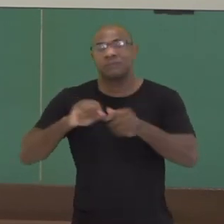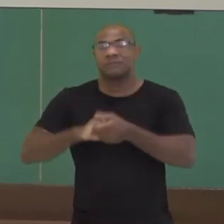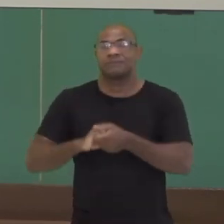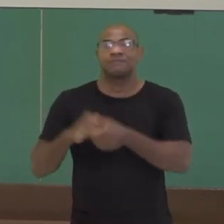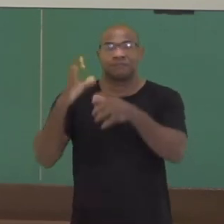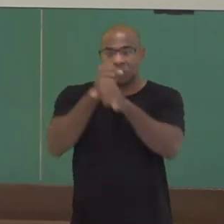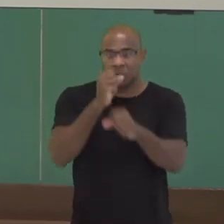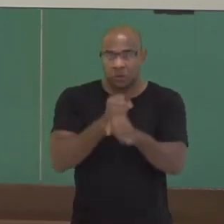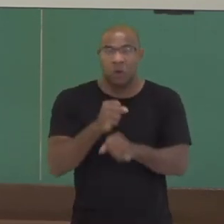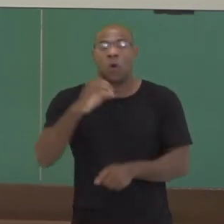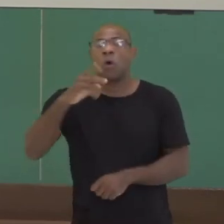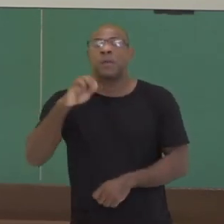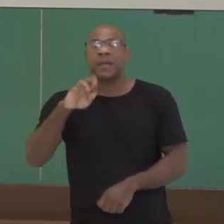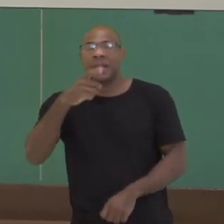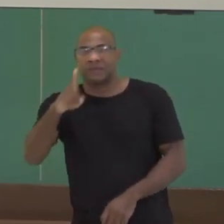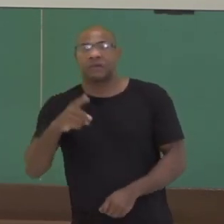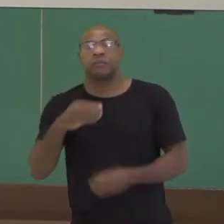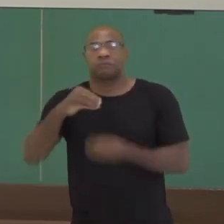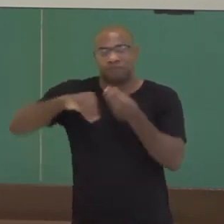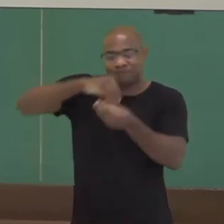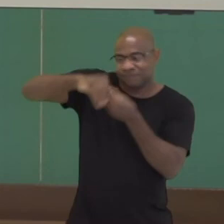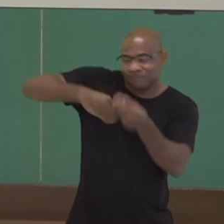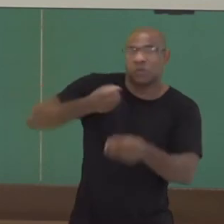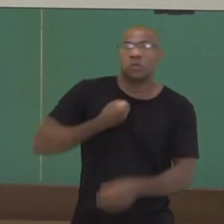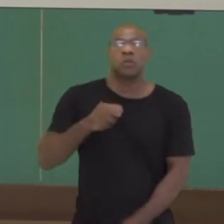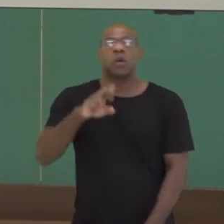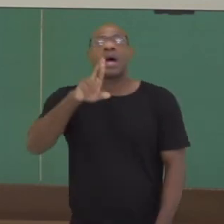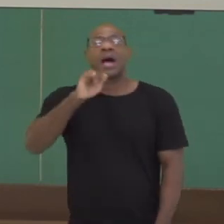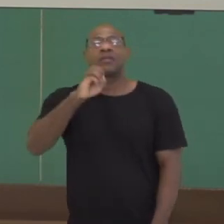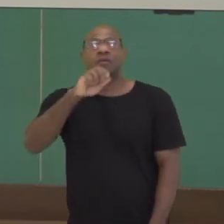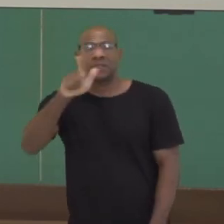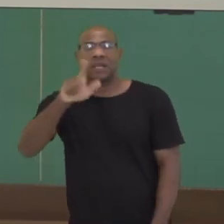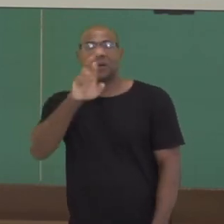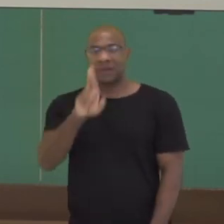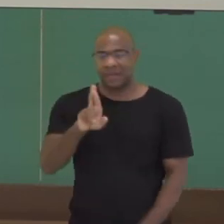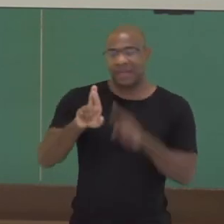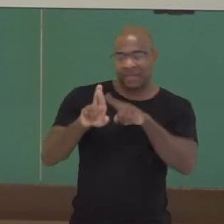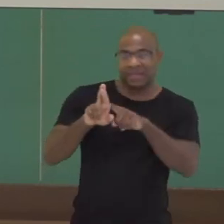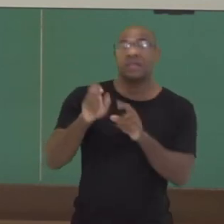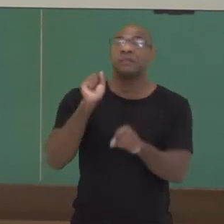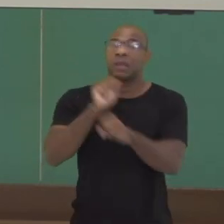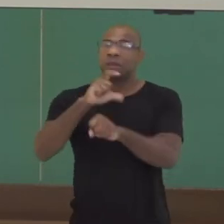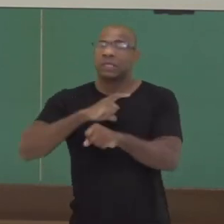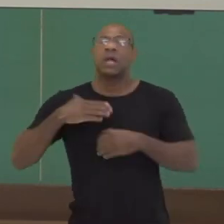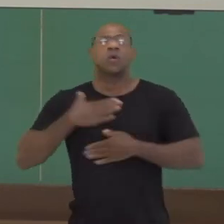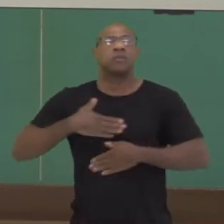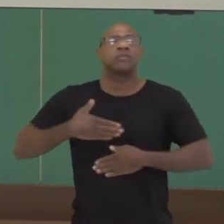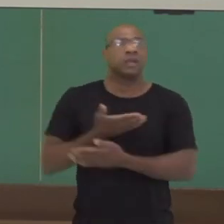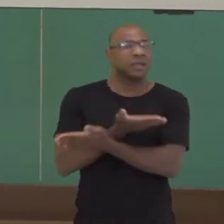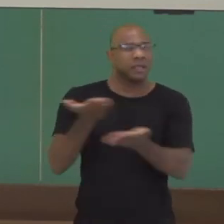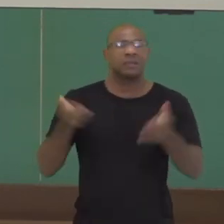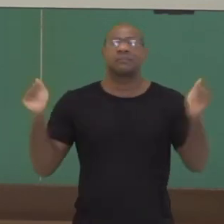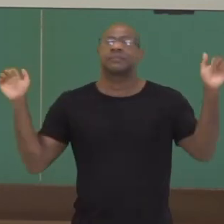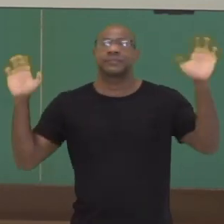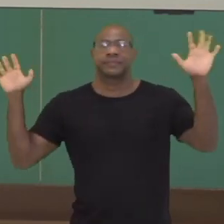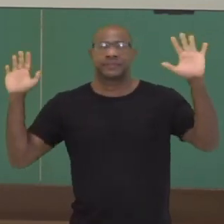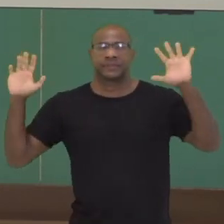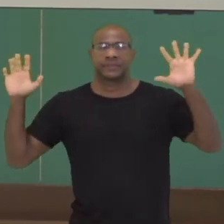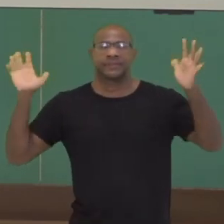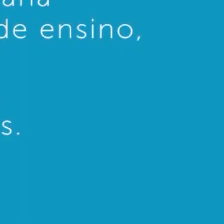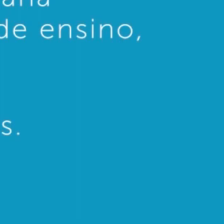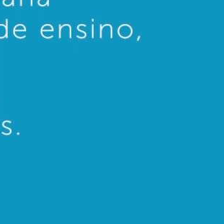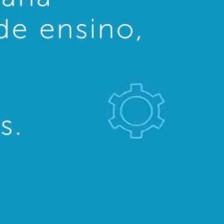as operações envolvendo números racionais. Espero que vocês tenham gostado e até breve!